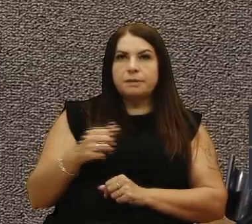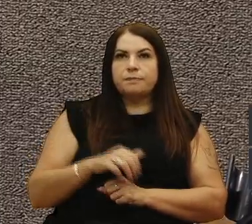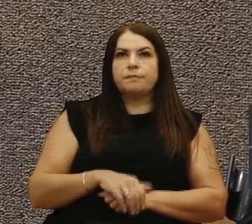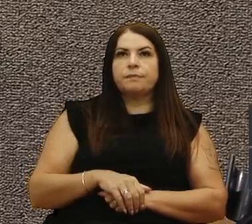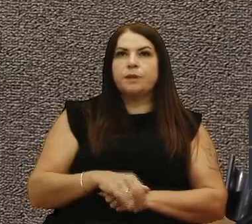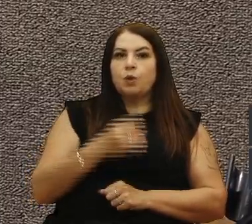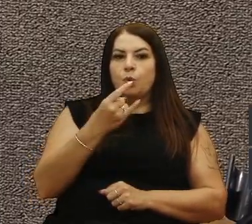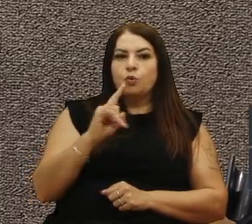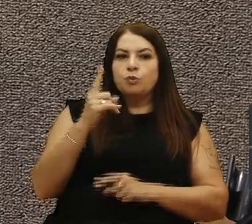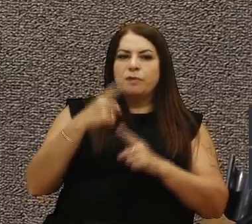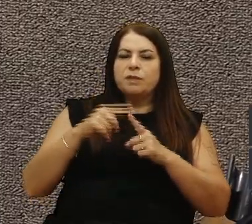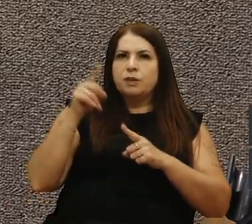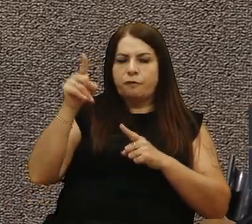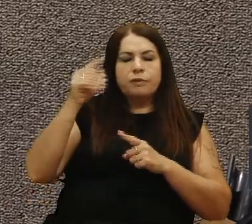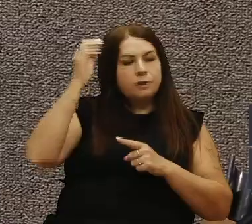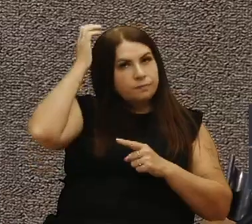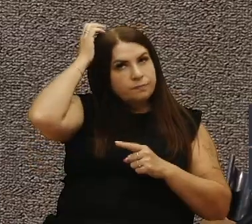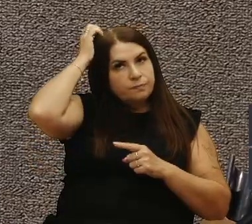A última vez que eu fui,